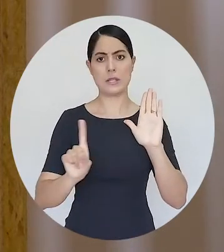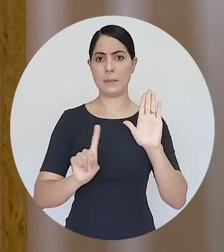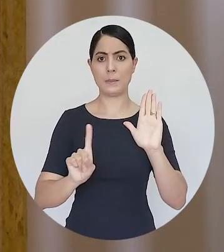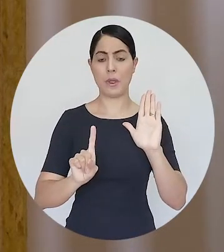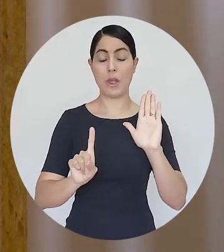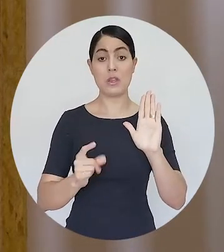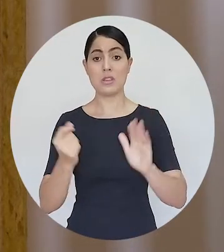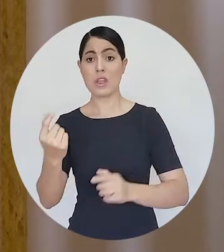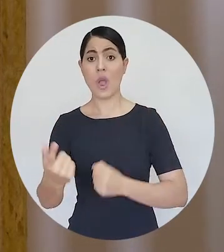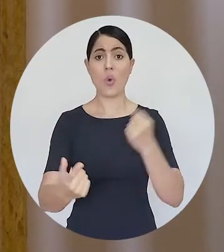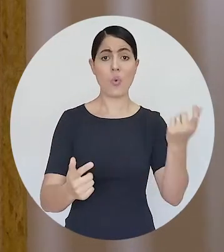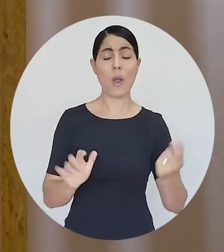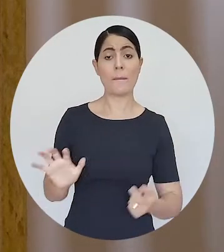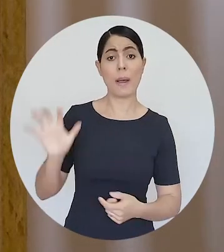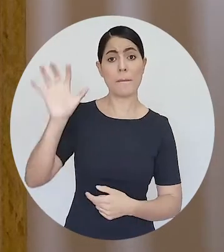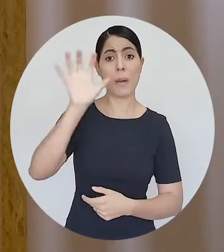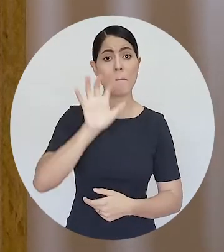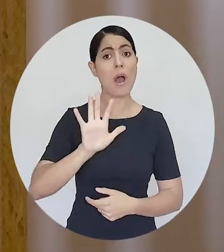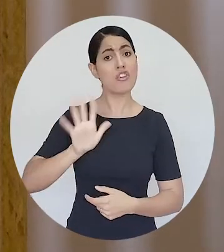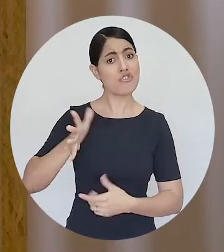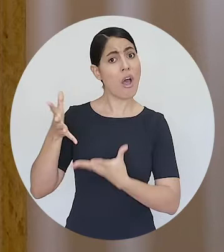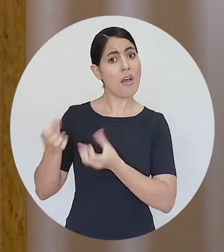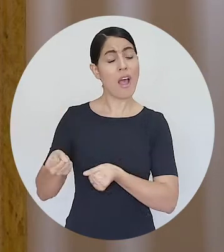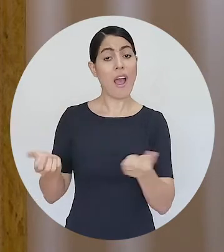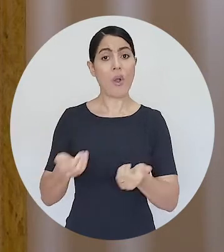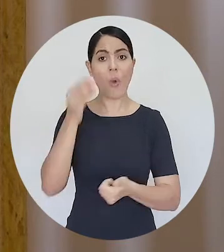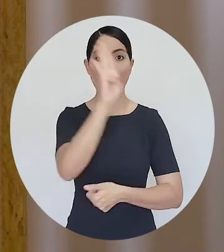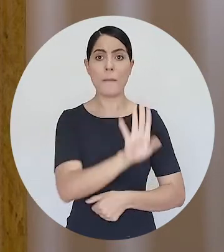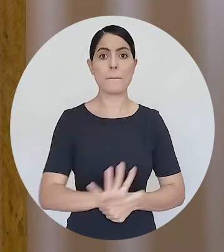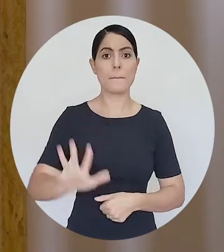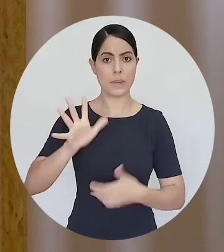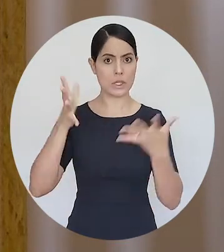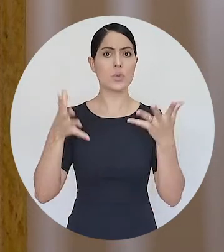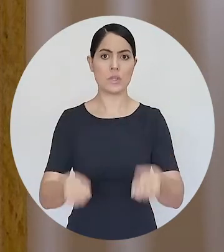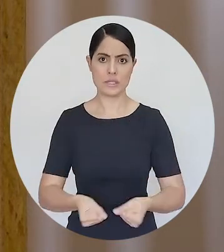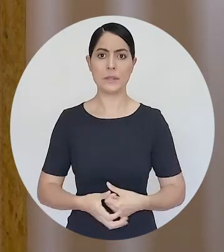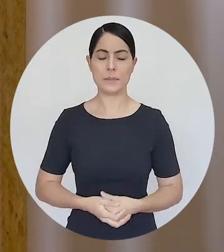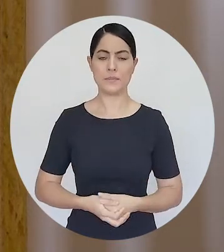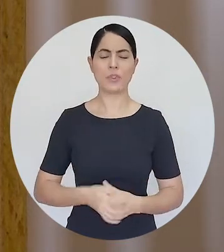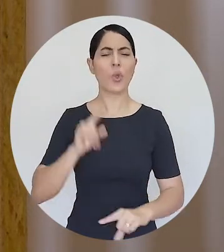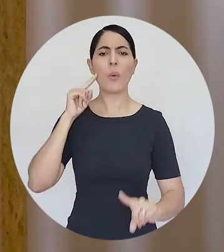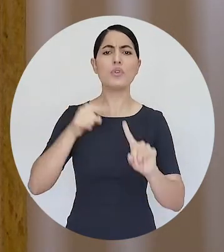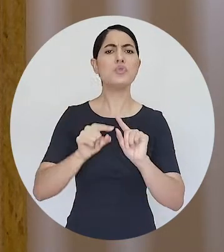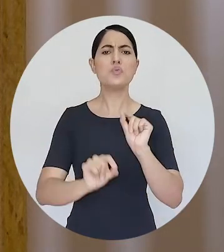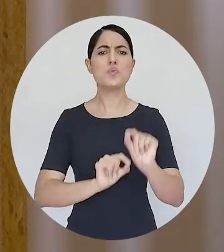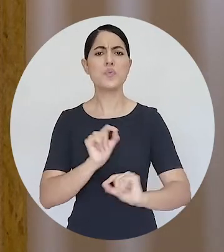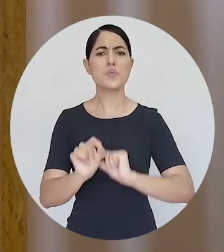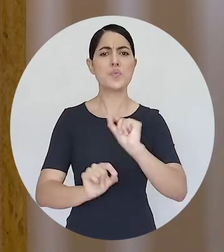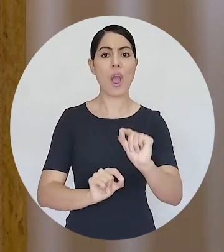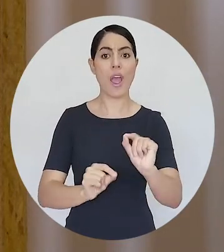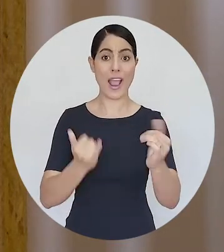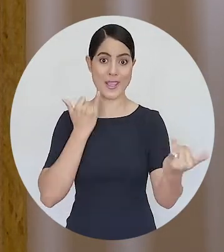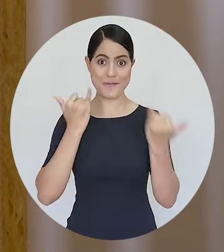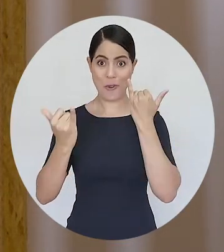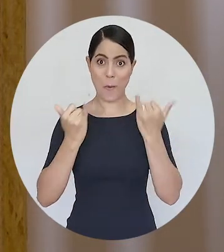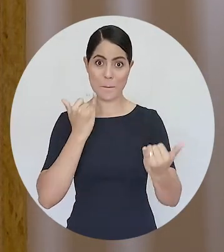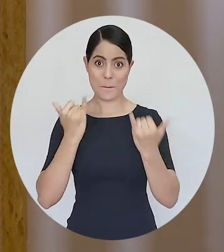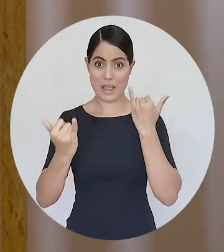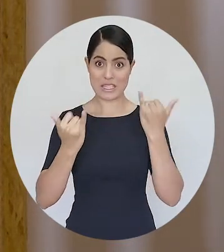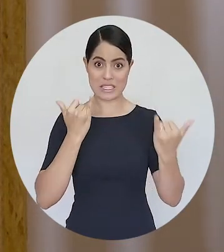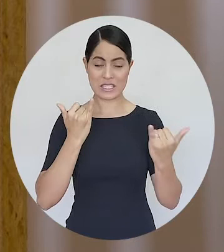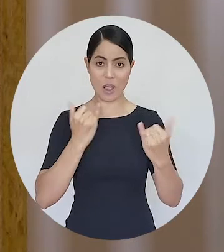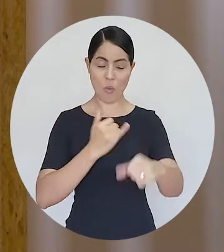medida já era adotada em algumas seccionais e agora passa a ser obrigatória. O objetivo é, a partir dessas